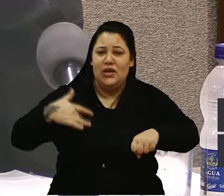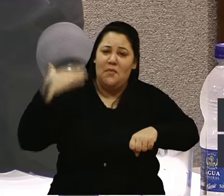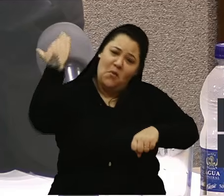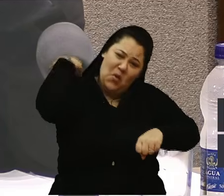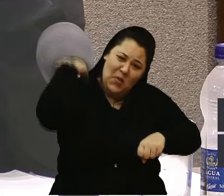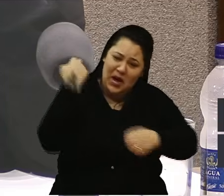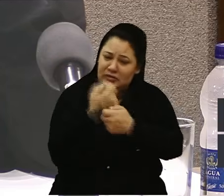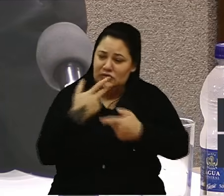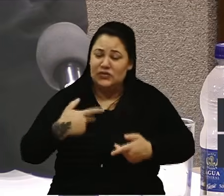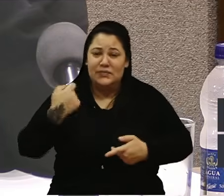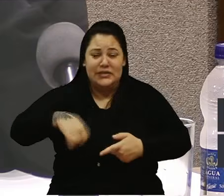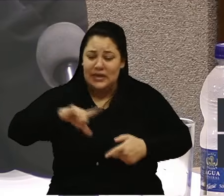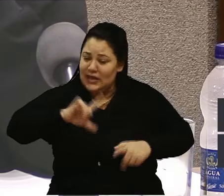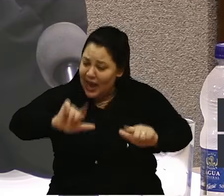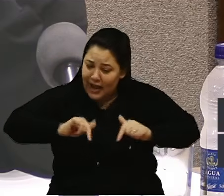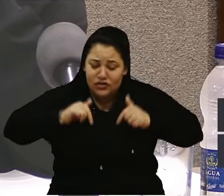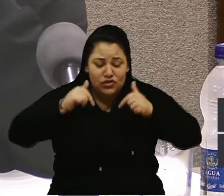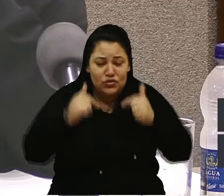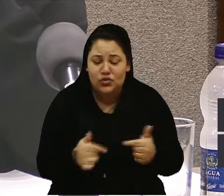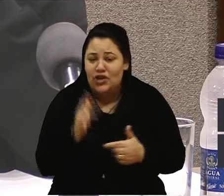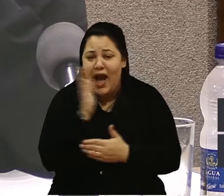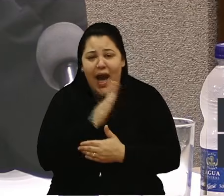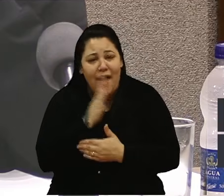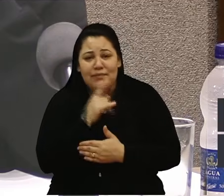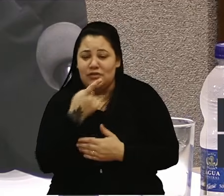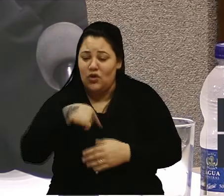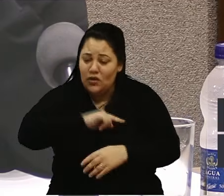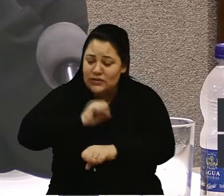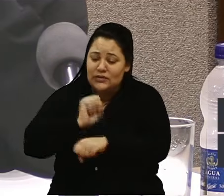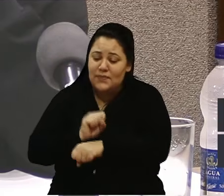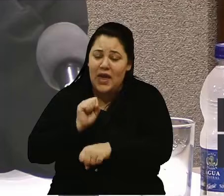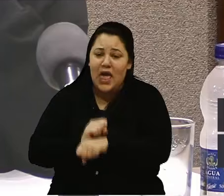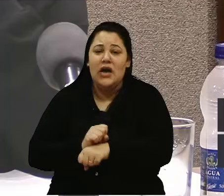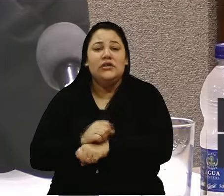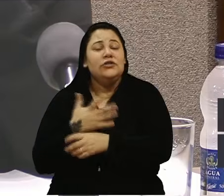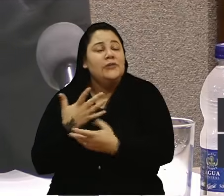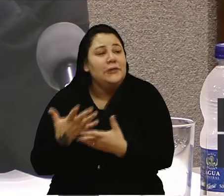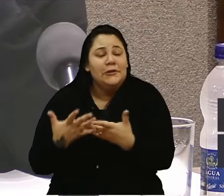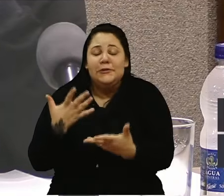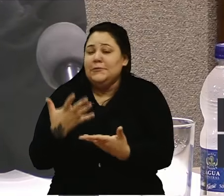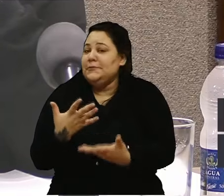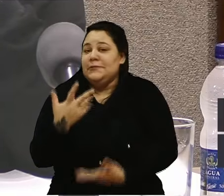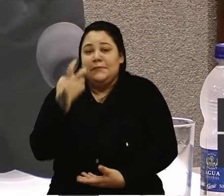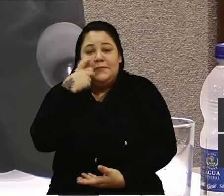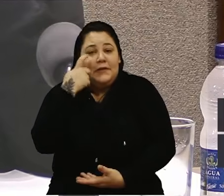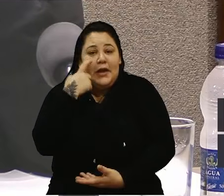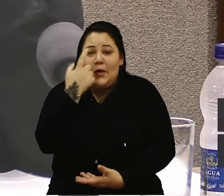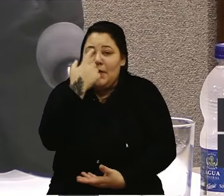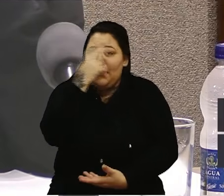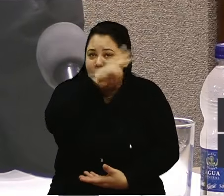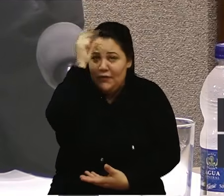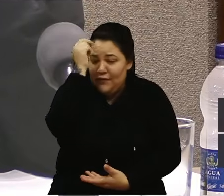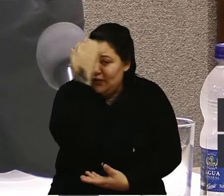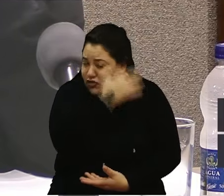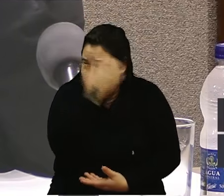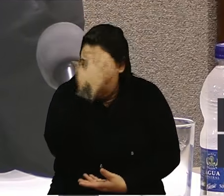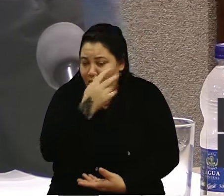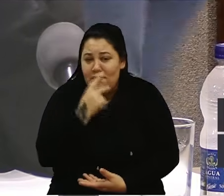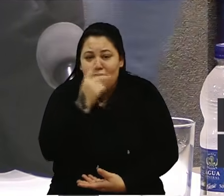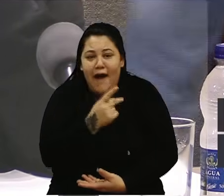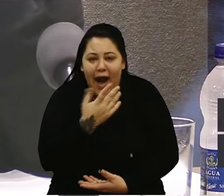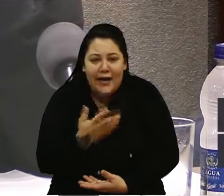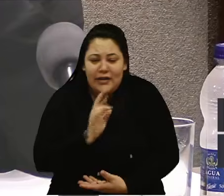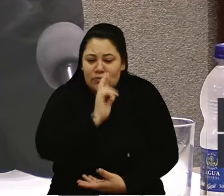tomadas. Então, vamos aguardando. Estamos na expectativa, né, de que o prefeito se manifeste, né, a sua